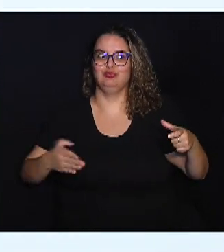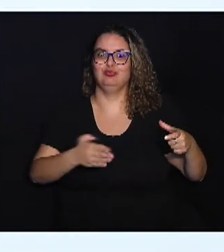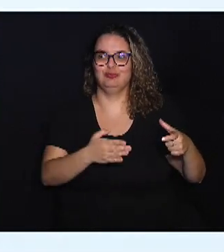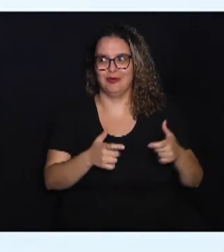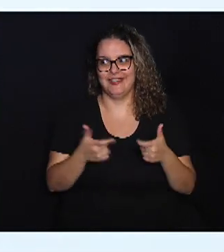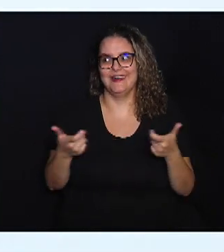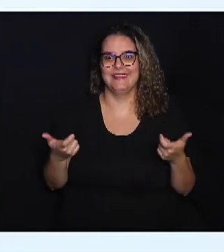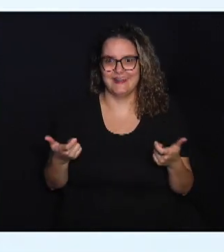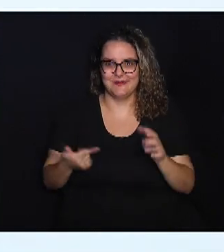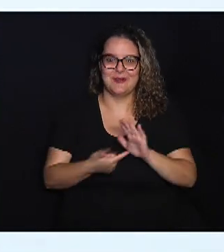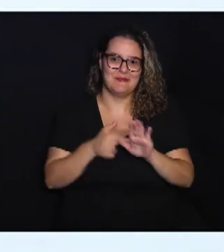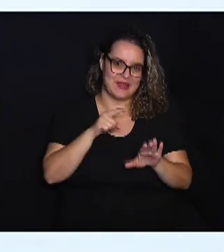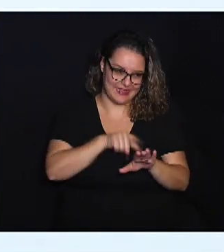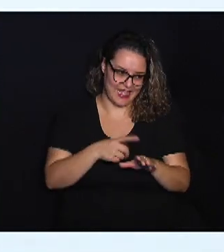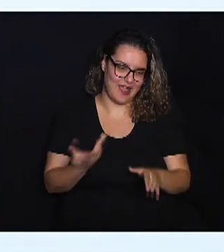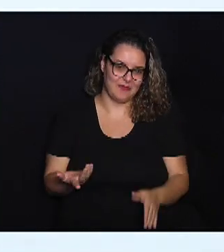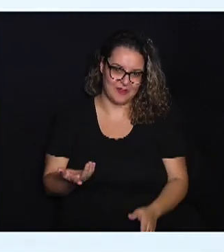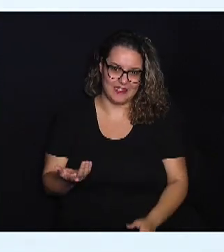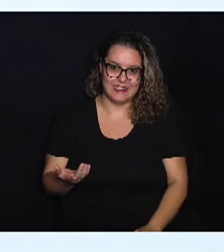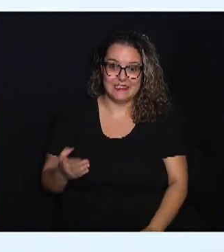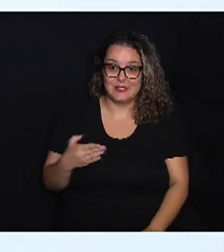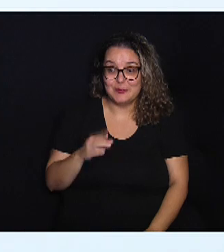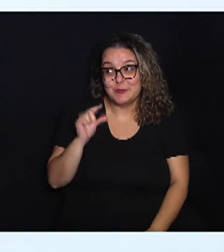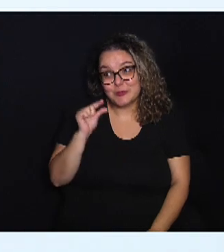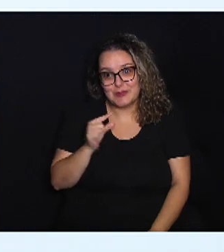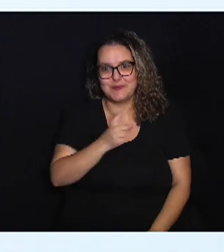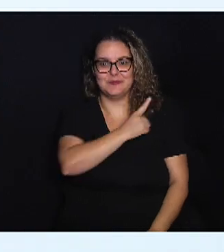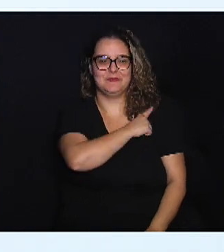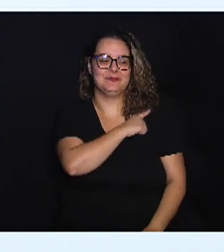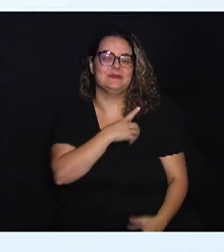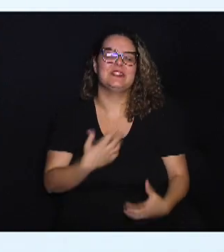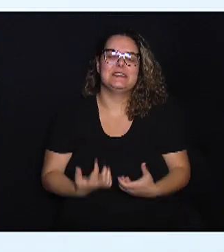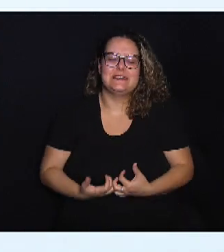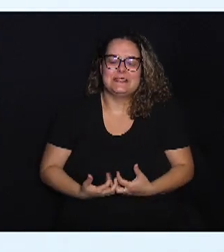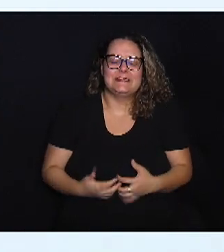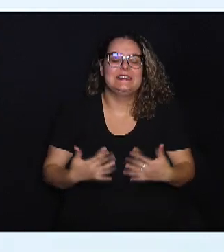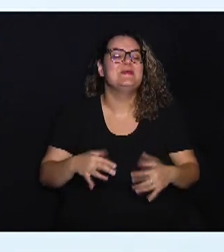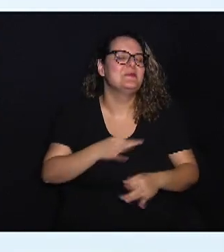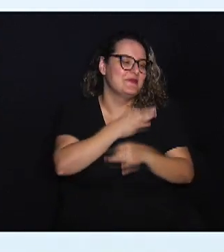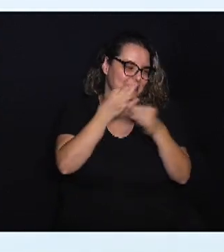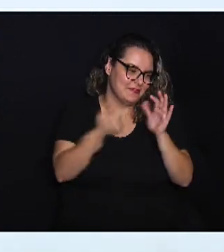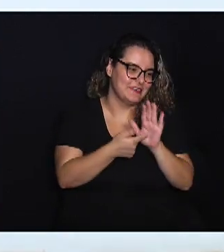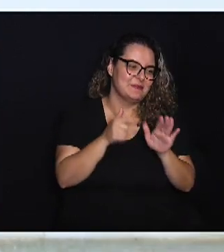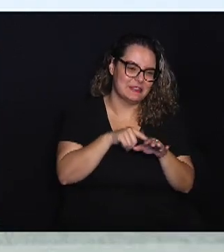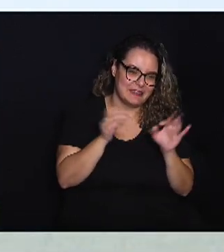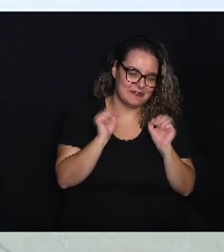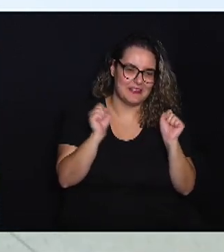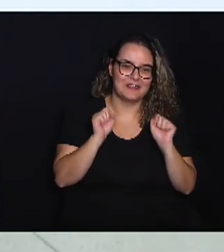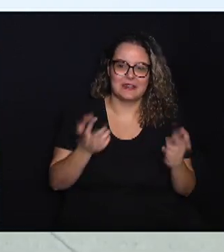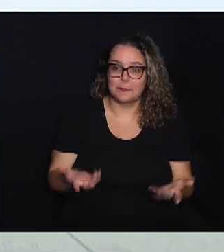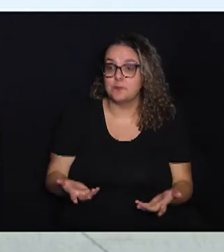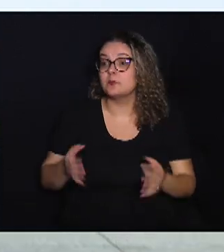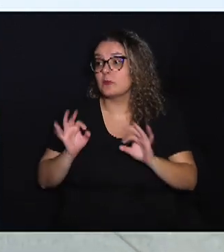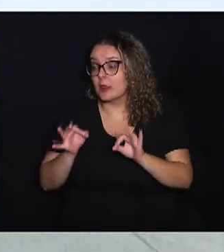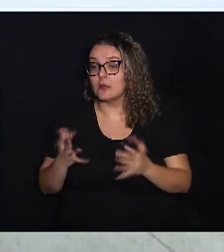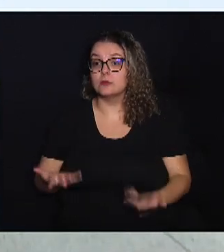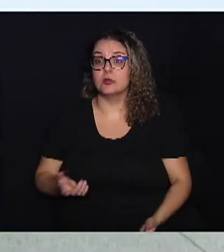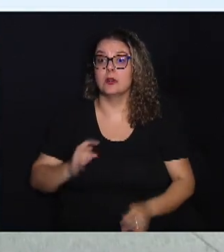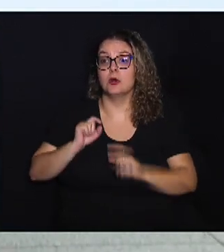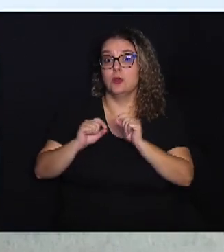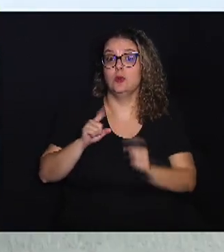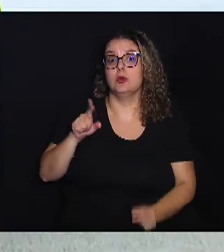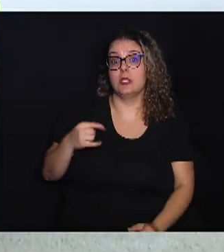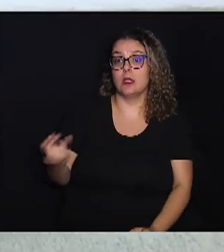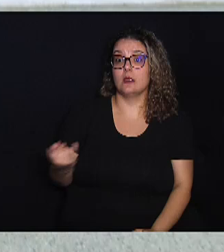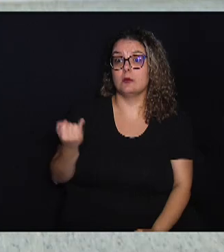maior, sendo um peixe pequeno na 1ª série. Então dá esse friozinho na Perfeito. barriga da galera também, certo? O que é importante,